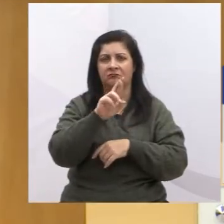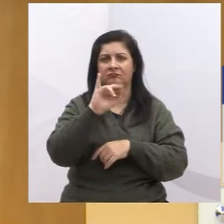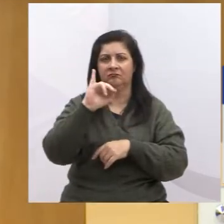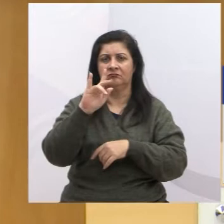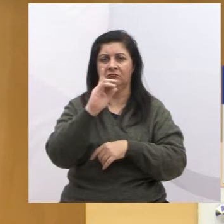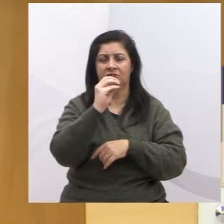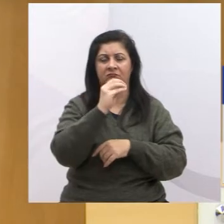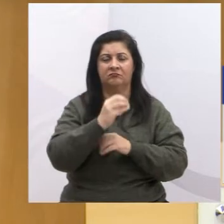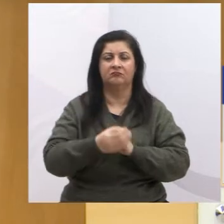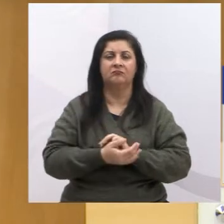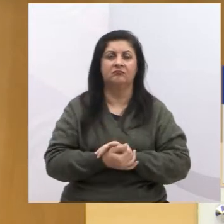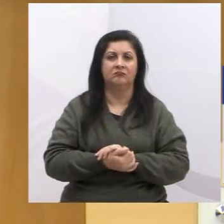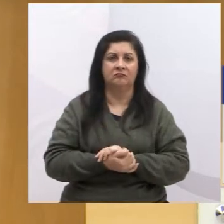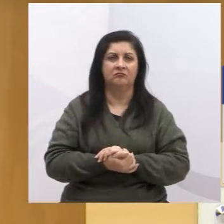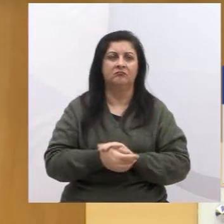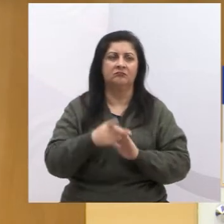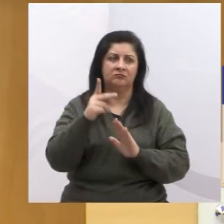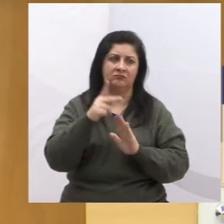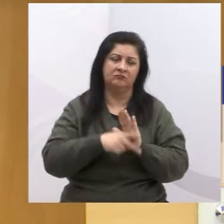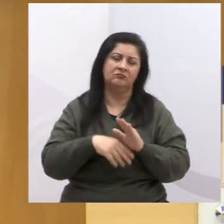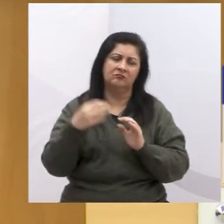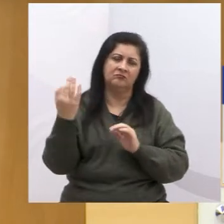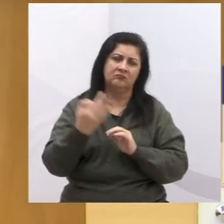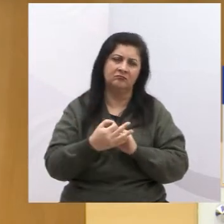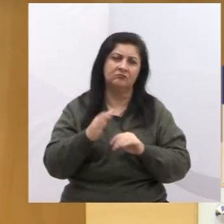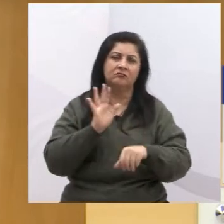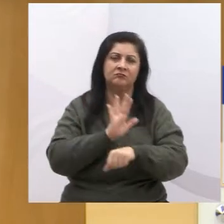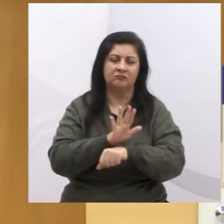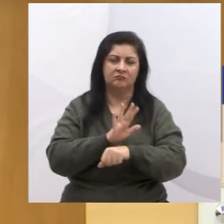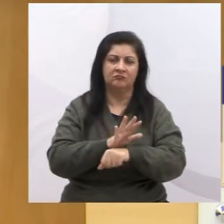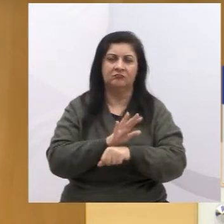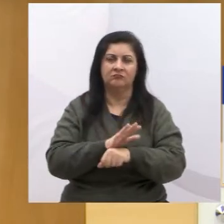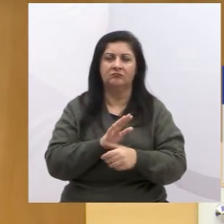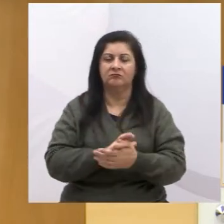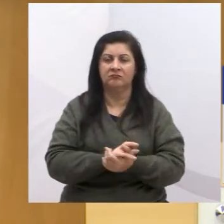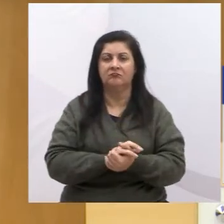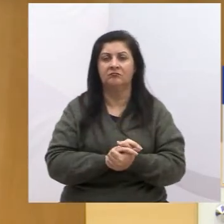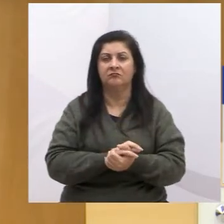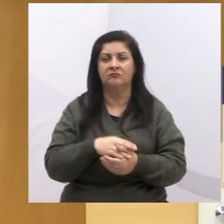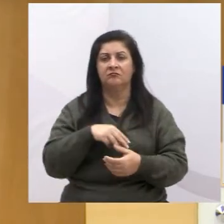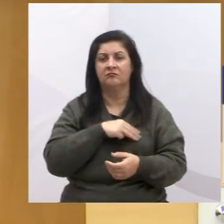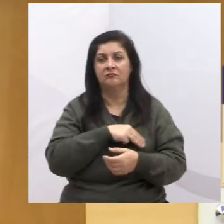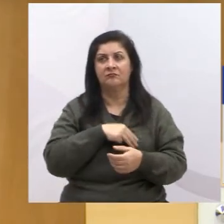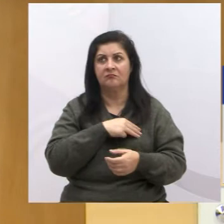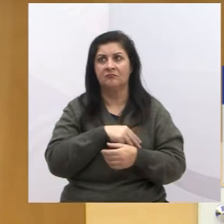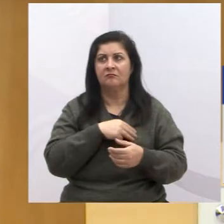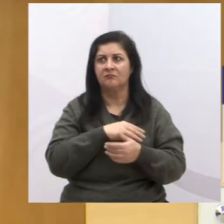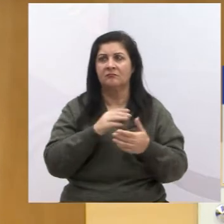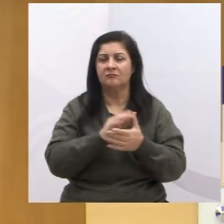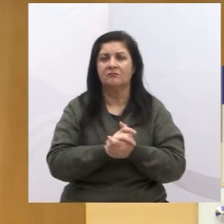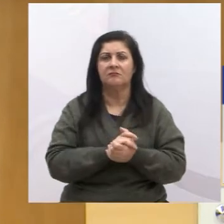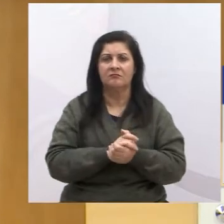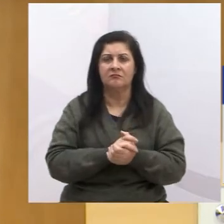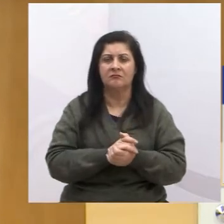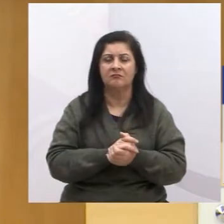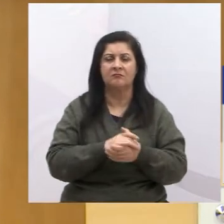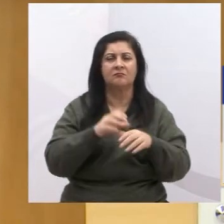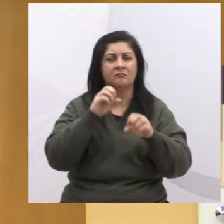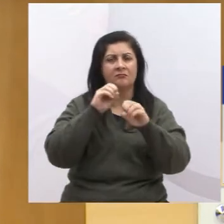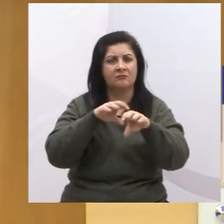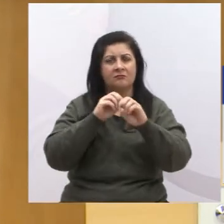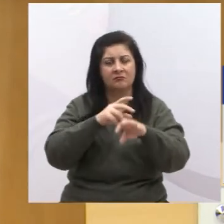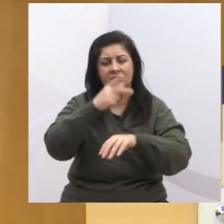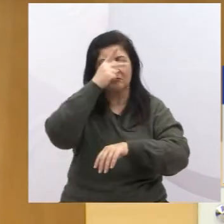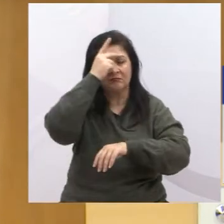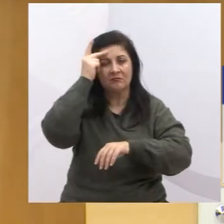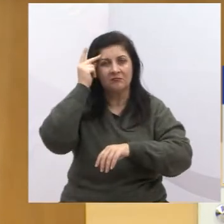pelo projeto proposto, que certamente vai contribuir nessa dura e árdua missão que é criar consciência nas pessoas de que